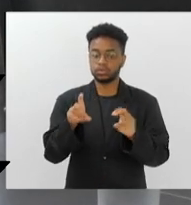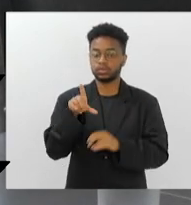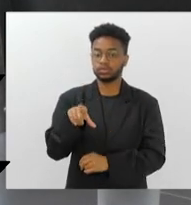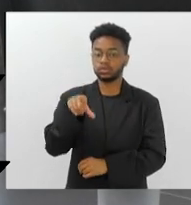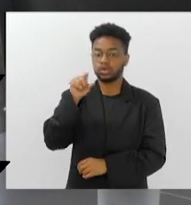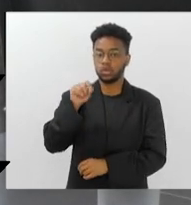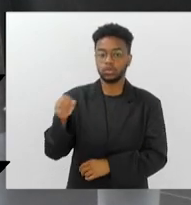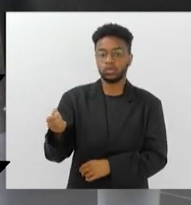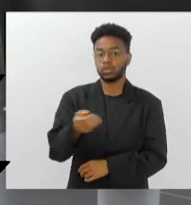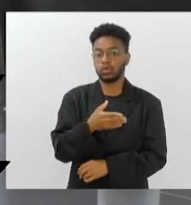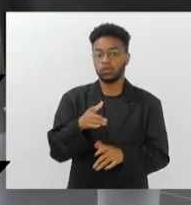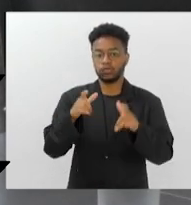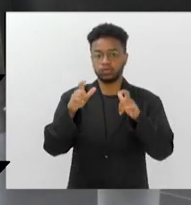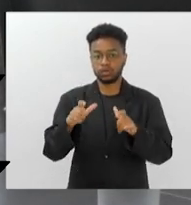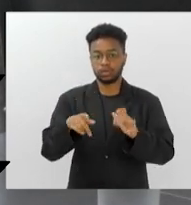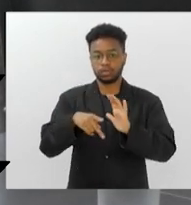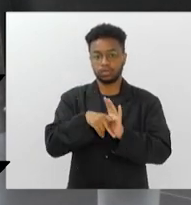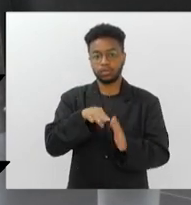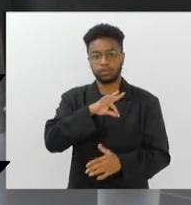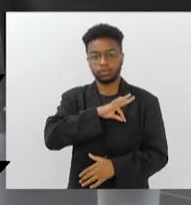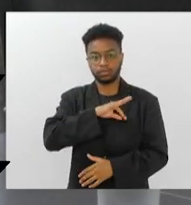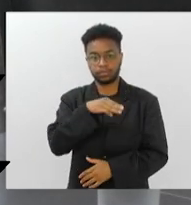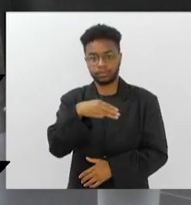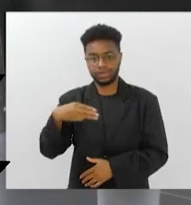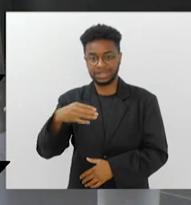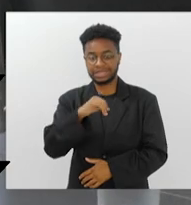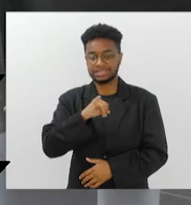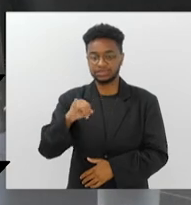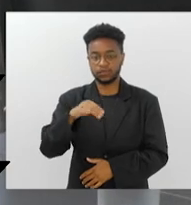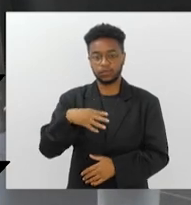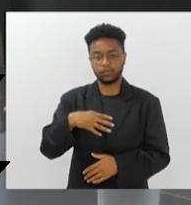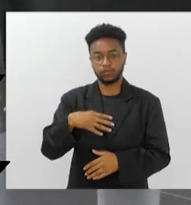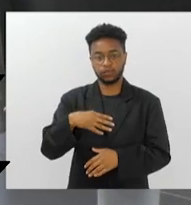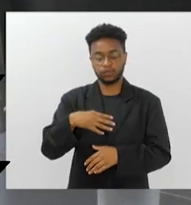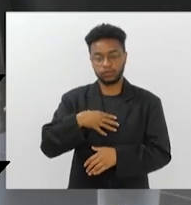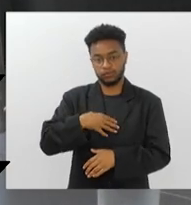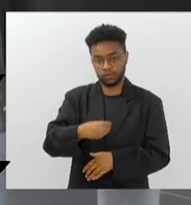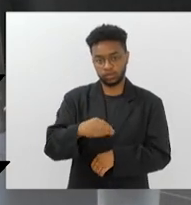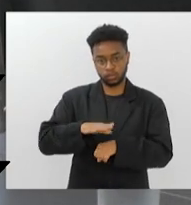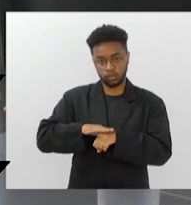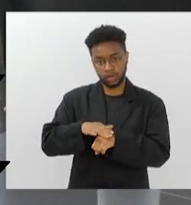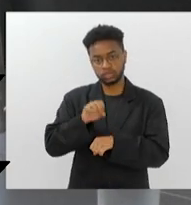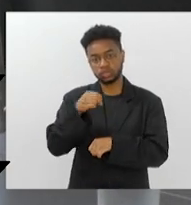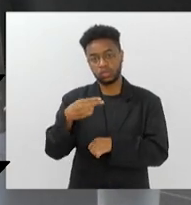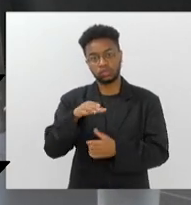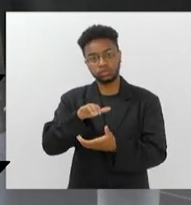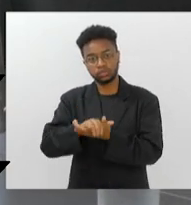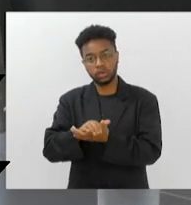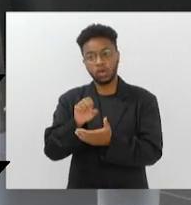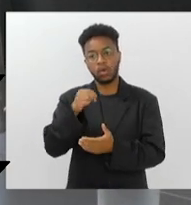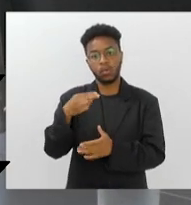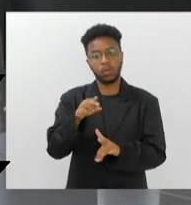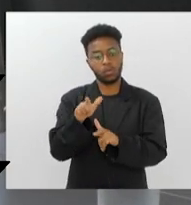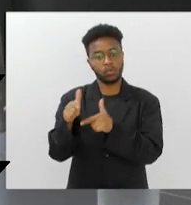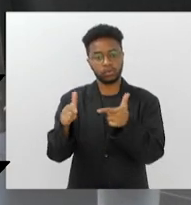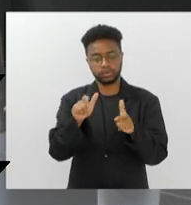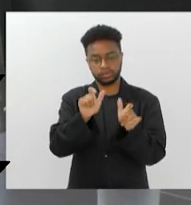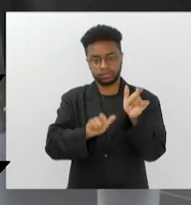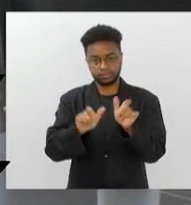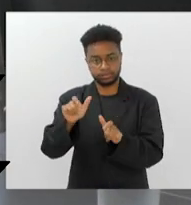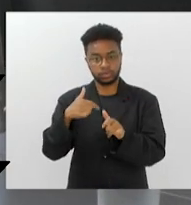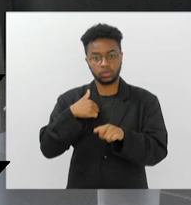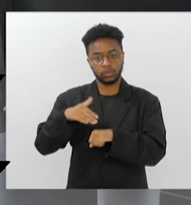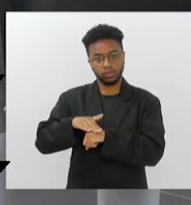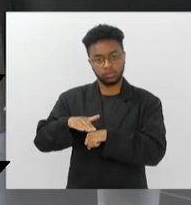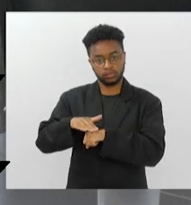Nova lotação por policiais militares em virtude de doenças de filhos cônjuges ou dependentes eu conversei com o deputado Felipe eh com o